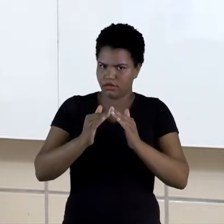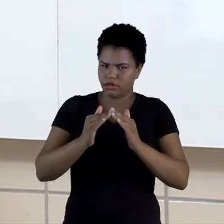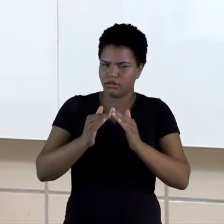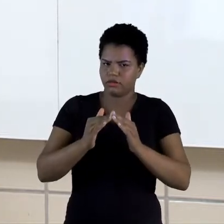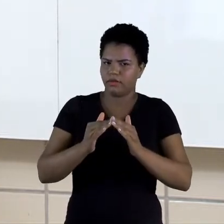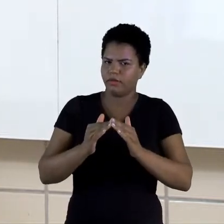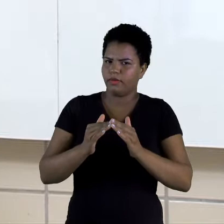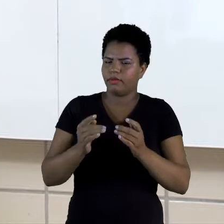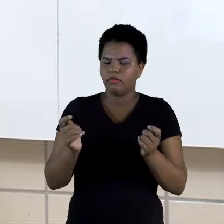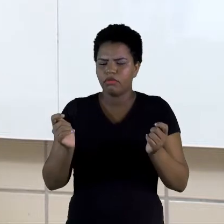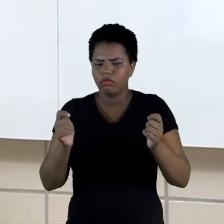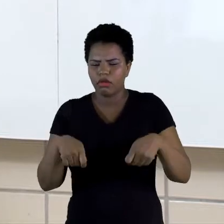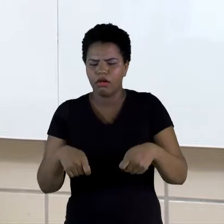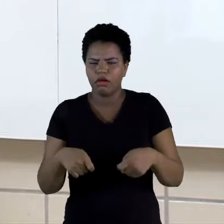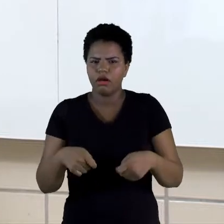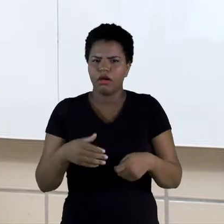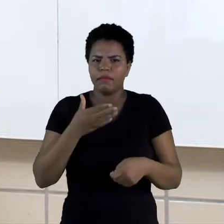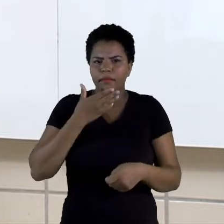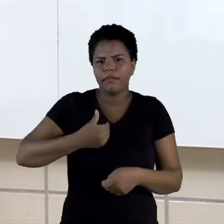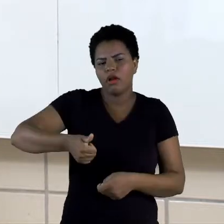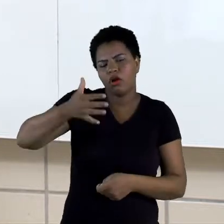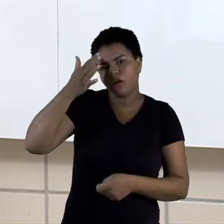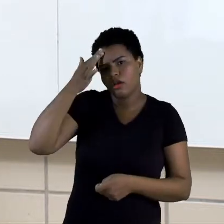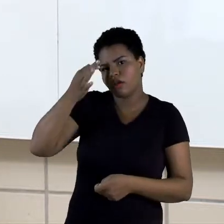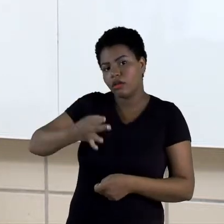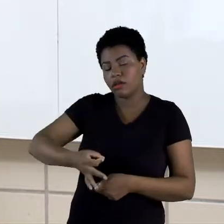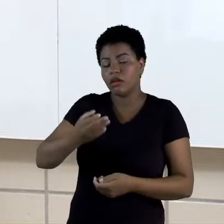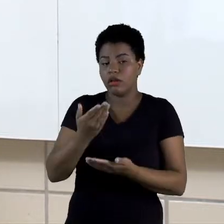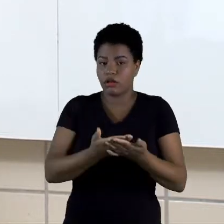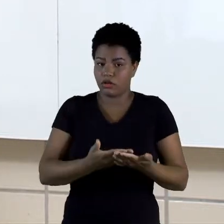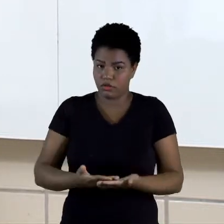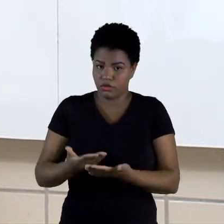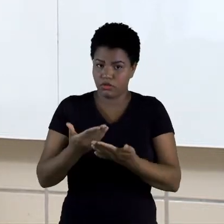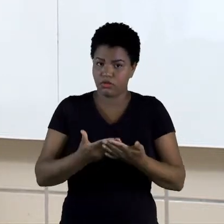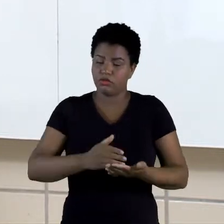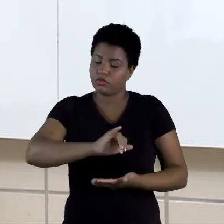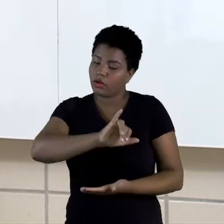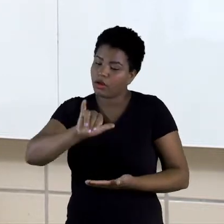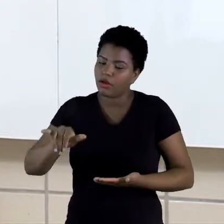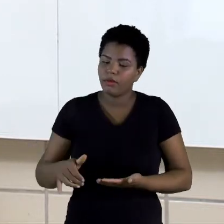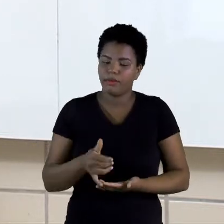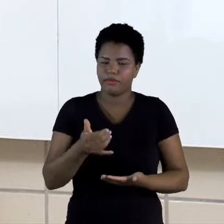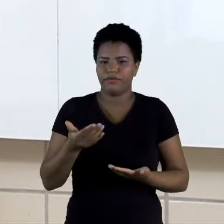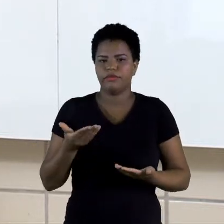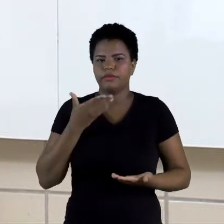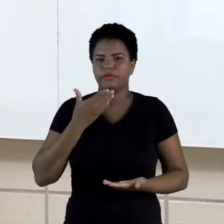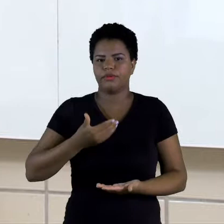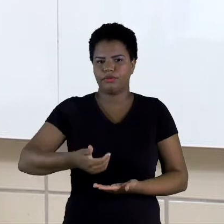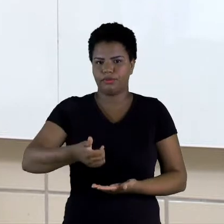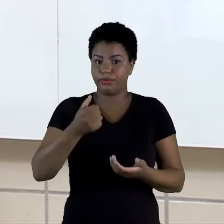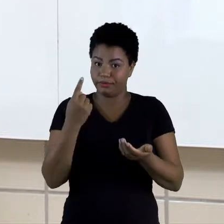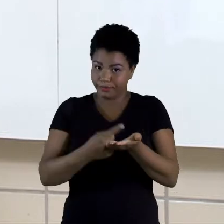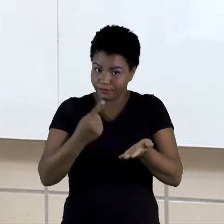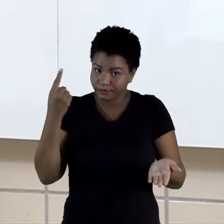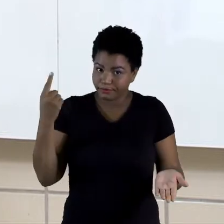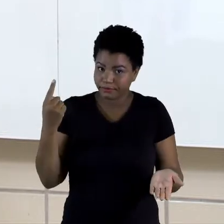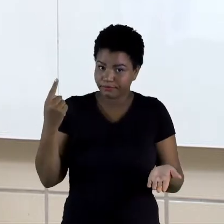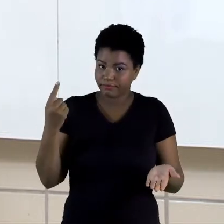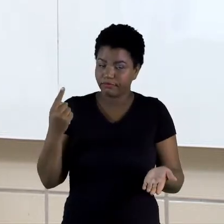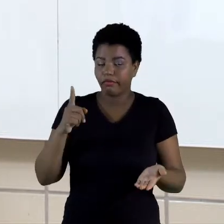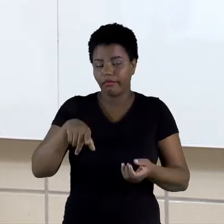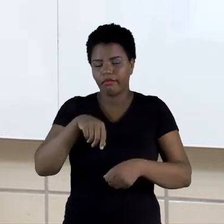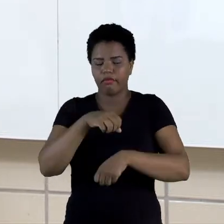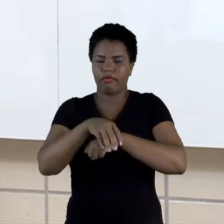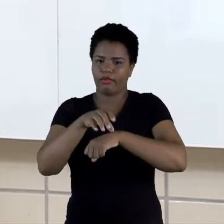você possa melhor compreender as nossas aulas e ter um melhor aproveitamento delas. Combinado? Esse é o nosso